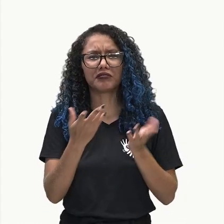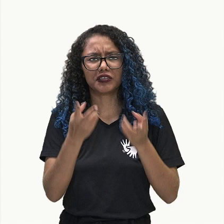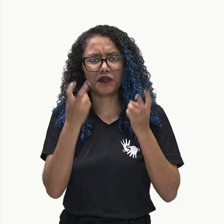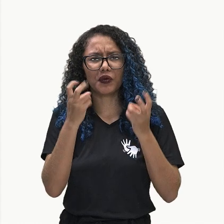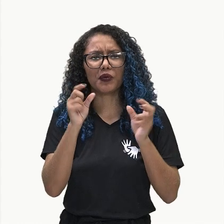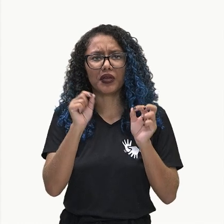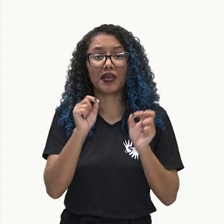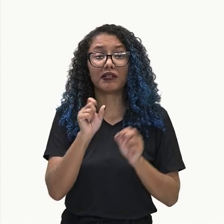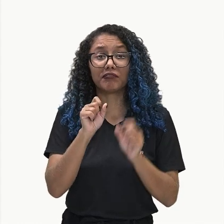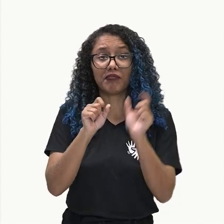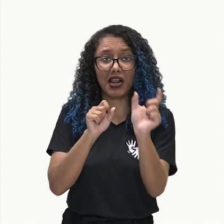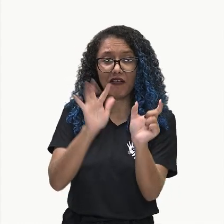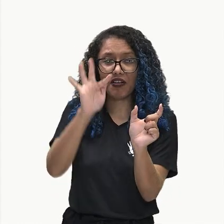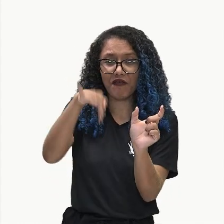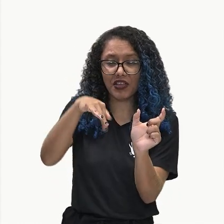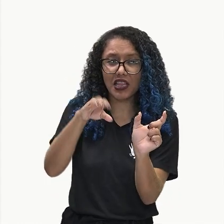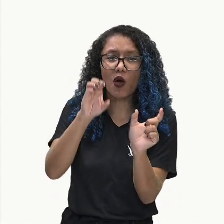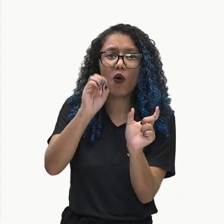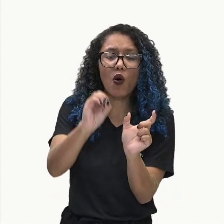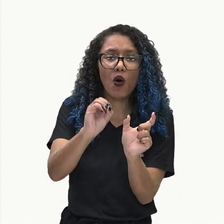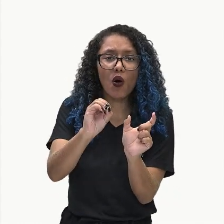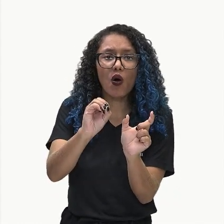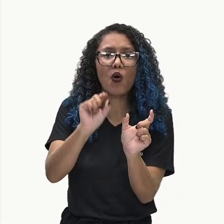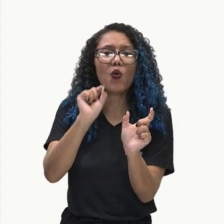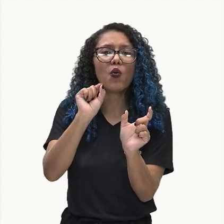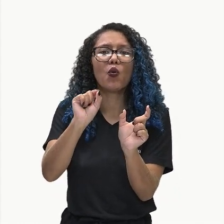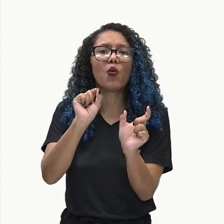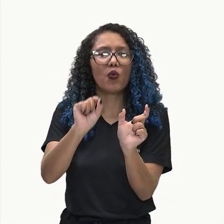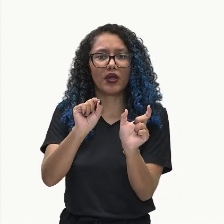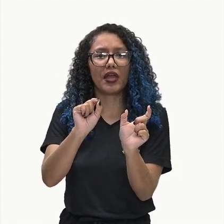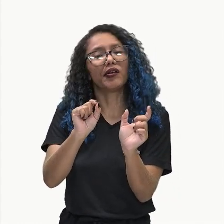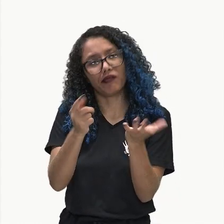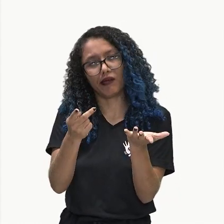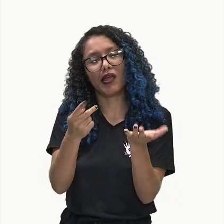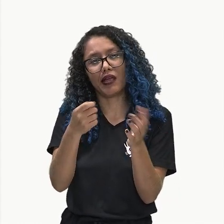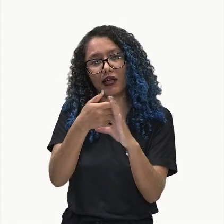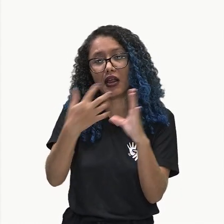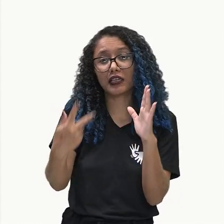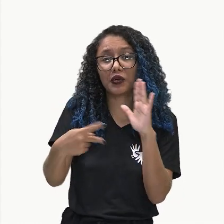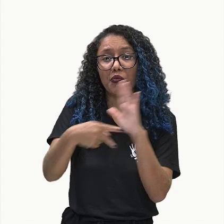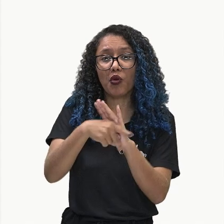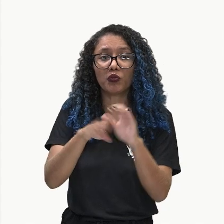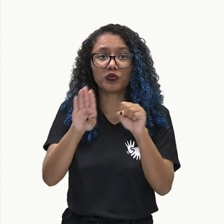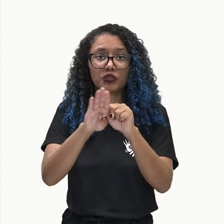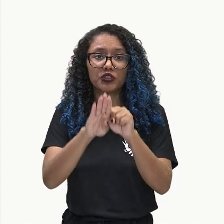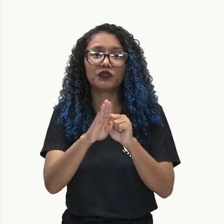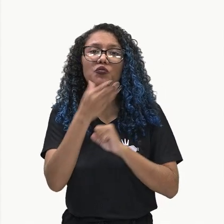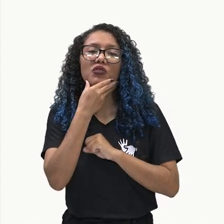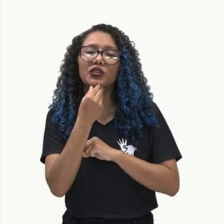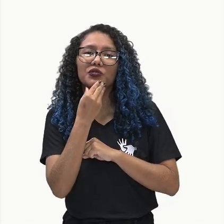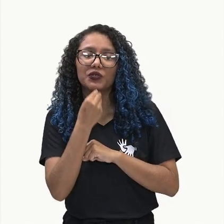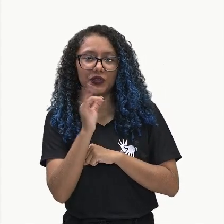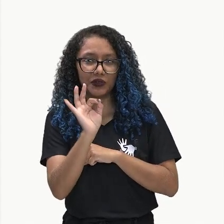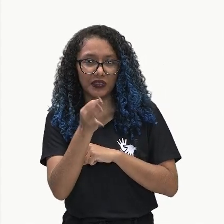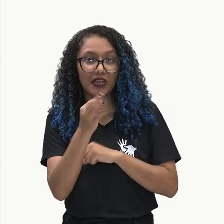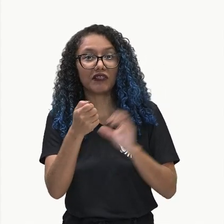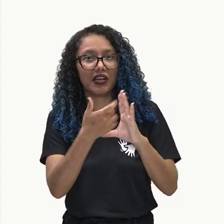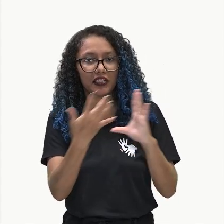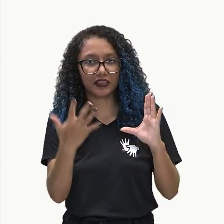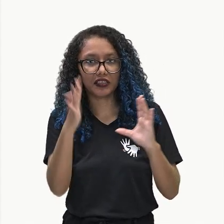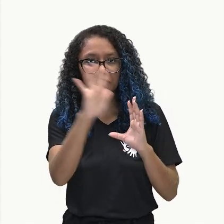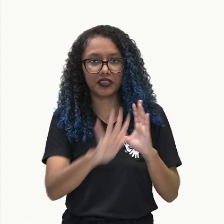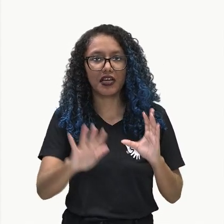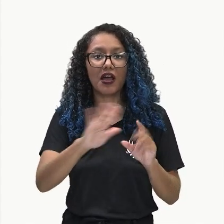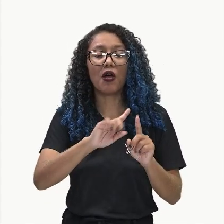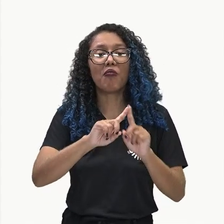O, né, típica de los sustantivos masculinos, mas também há